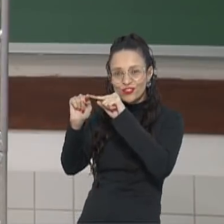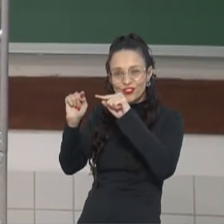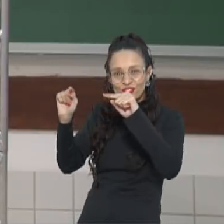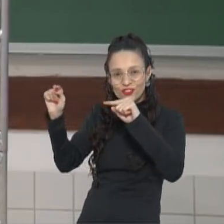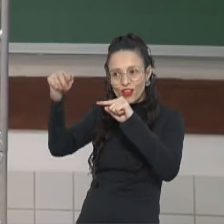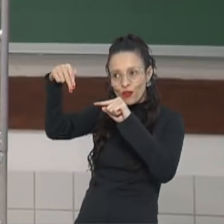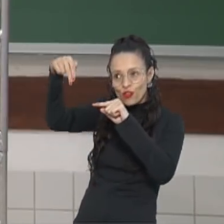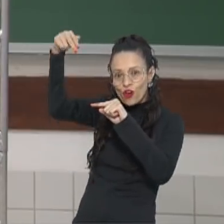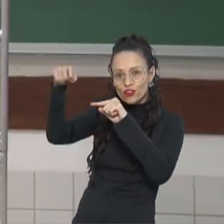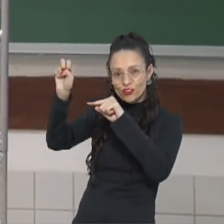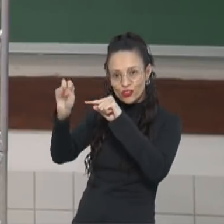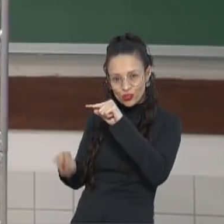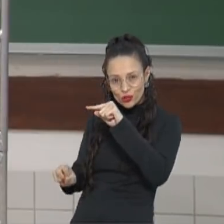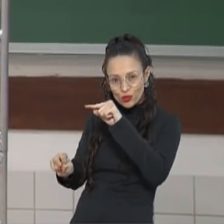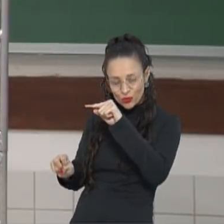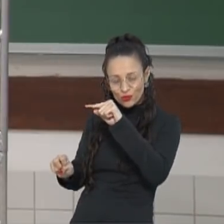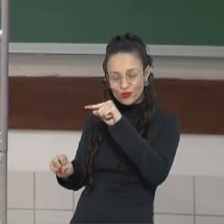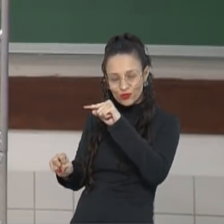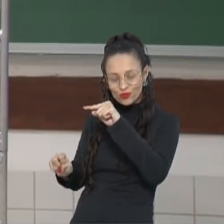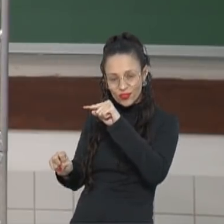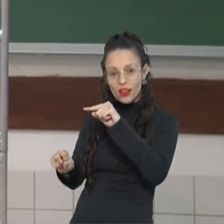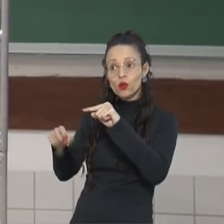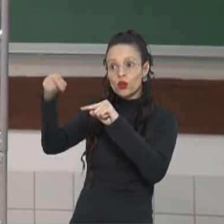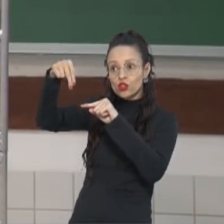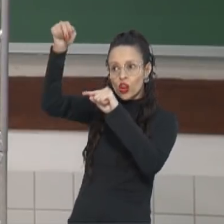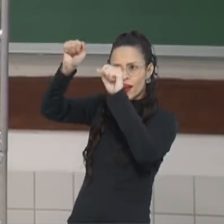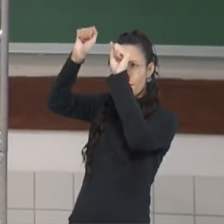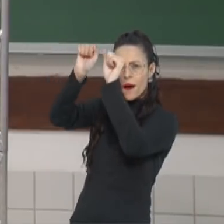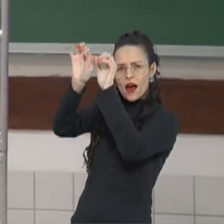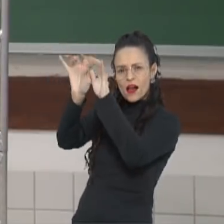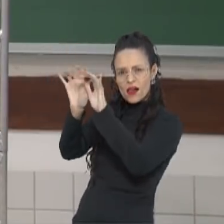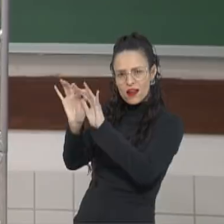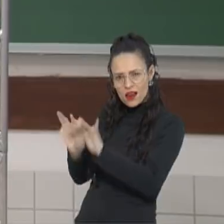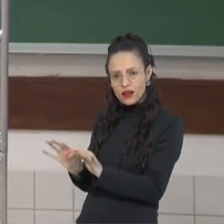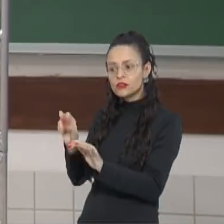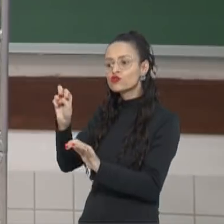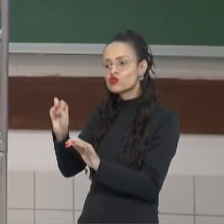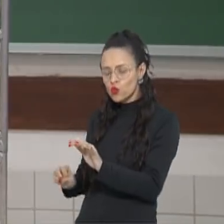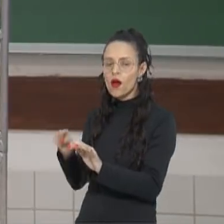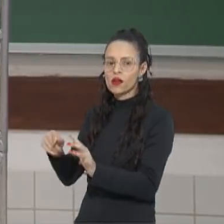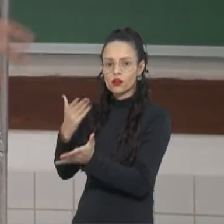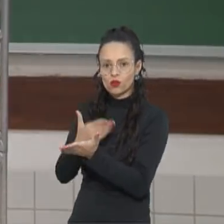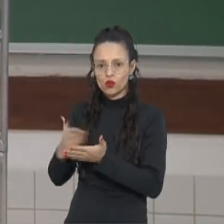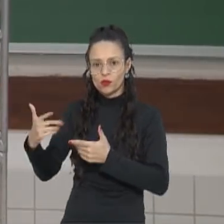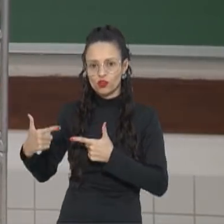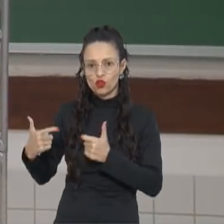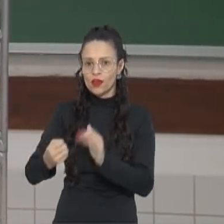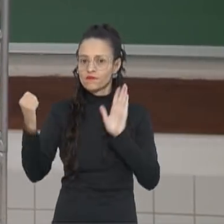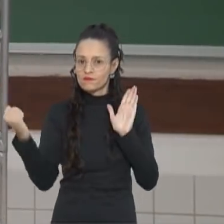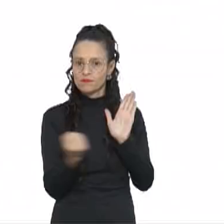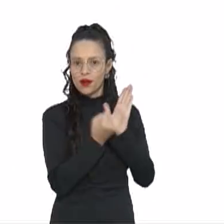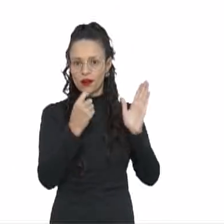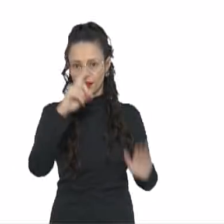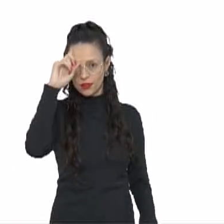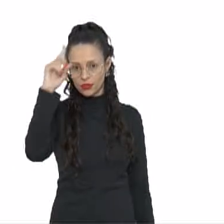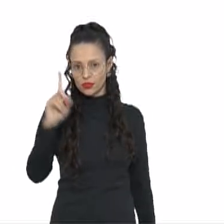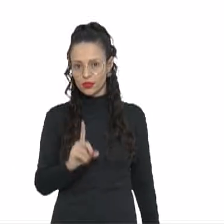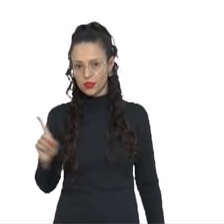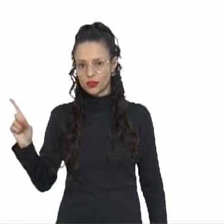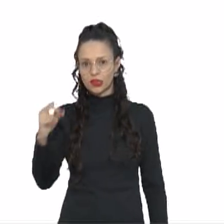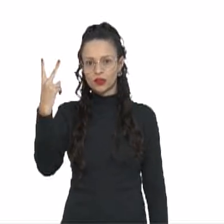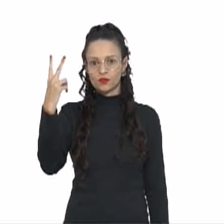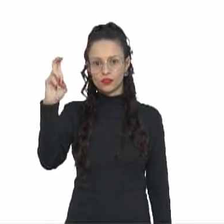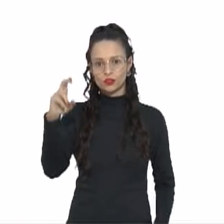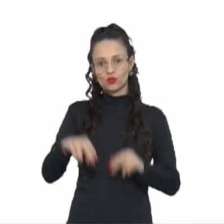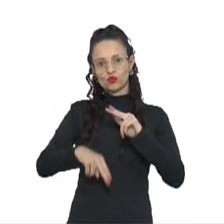2 Coreias, quando a Coreia do Norte então avançou sobre a Coreia do Sul, começou a guerra e a data marcada na imagem, 25